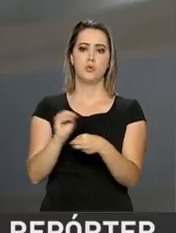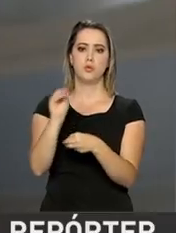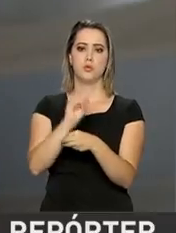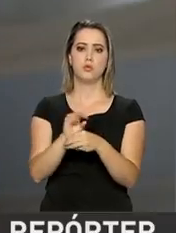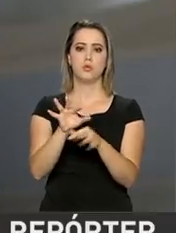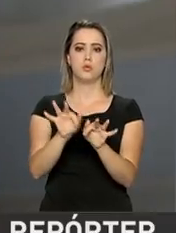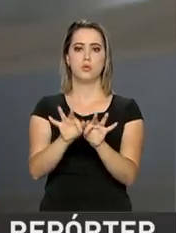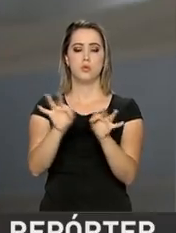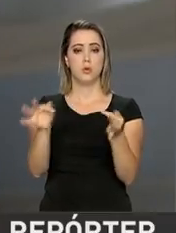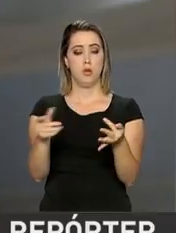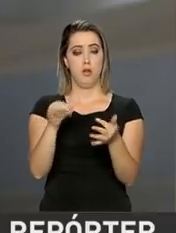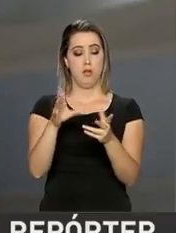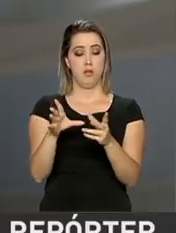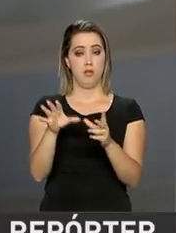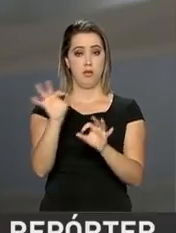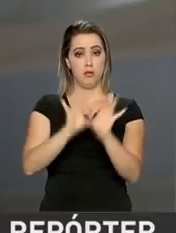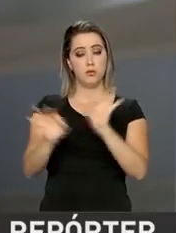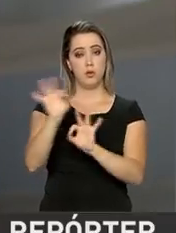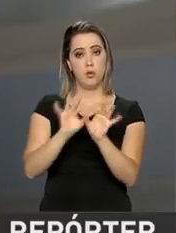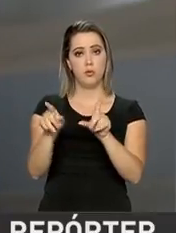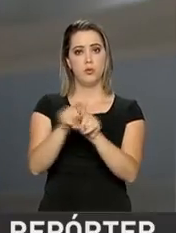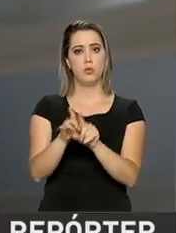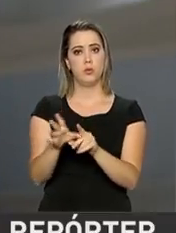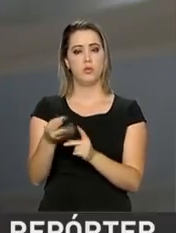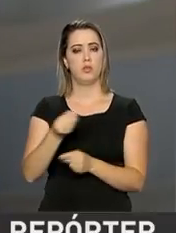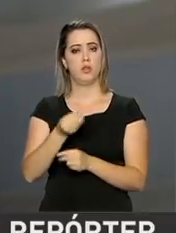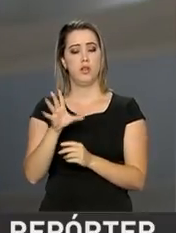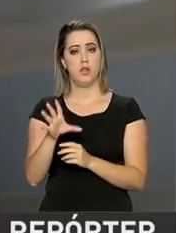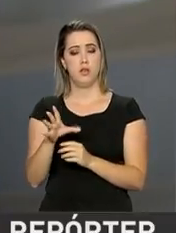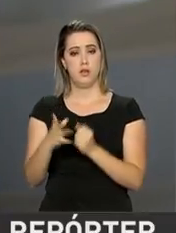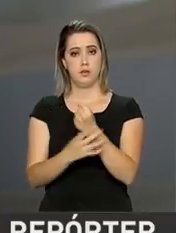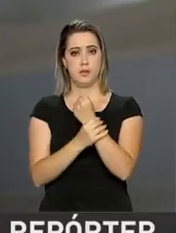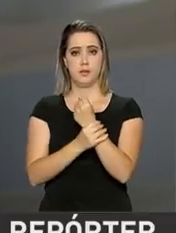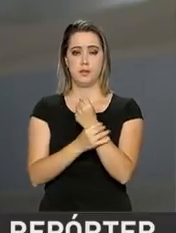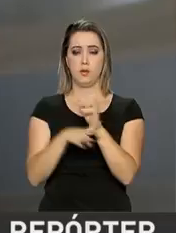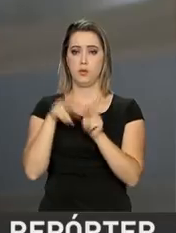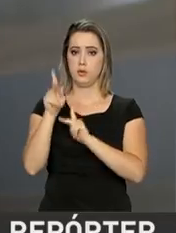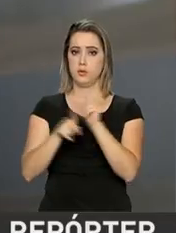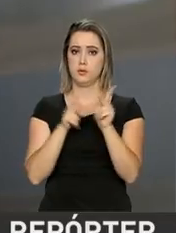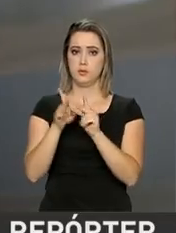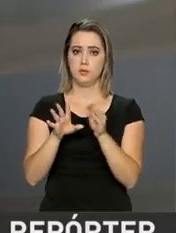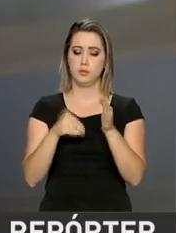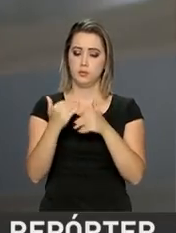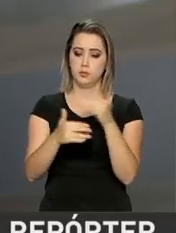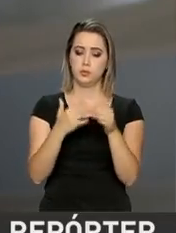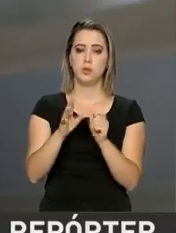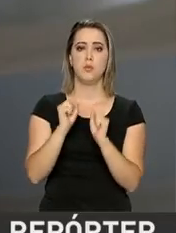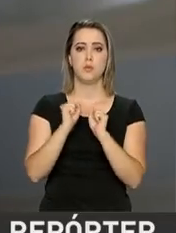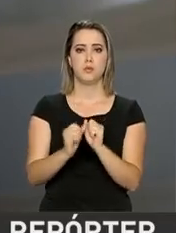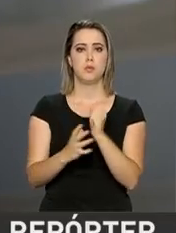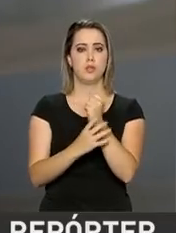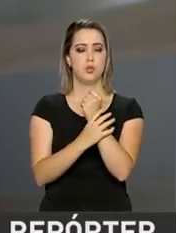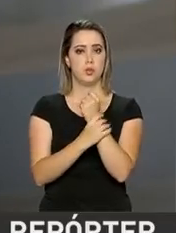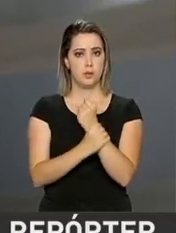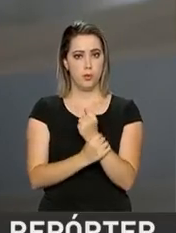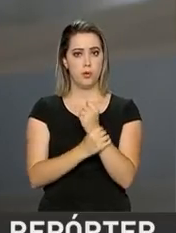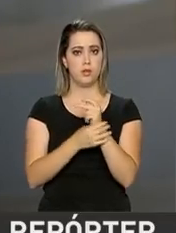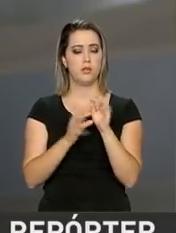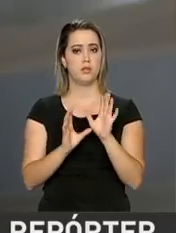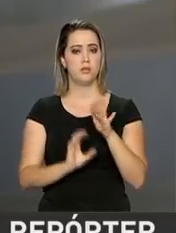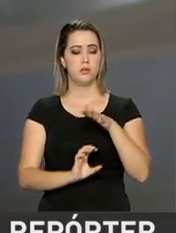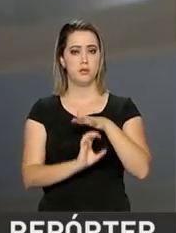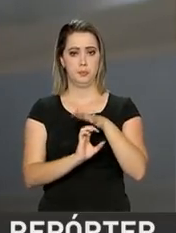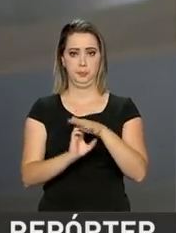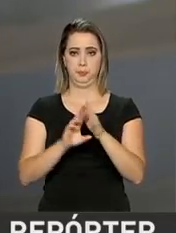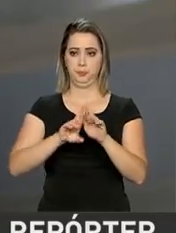ordem pública a integridade da população e garantir o funcionamento das instituições esse tipo de ação